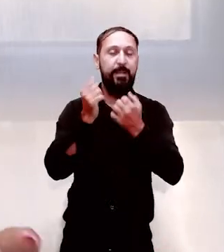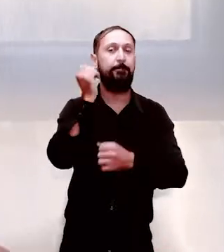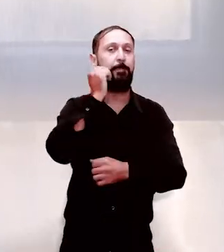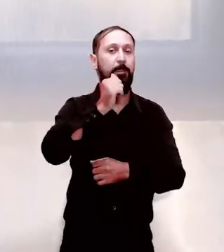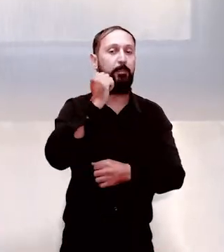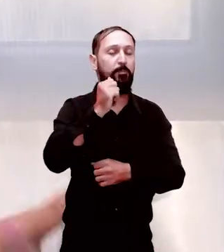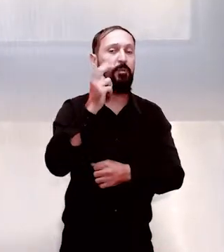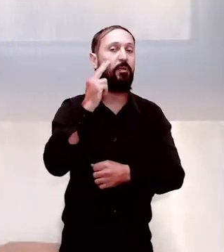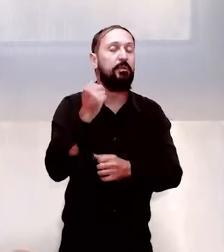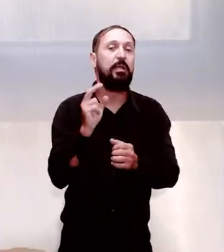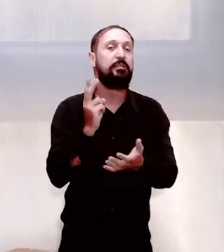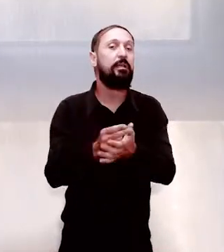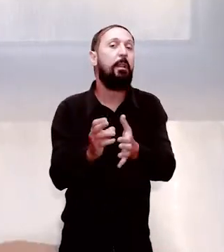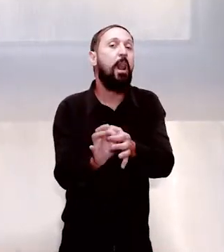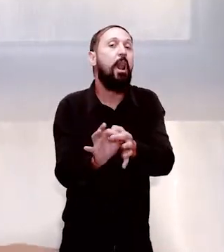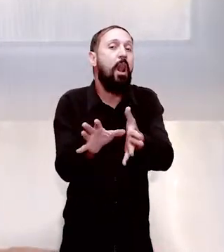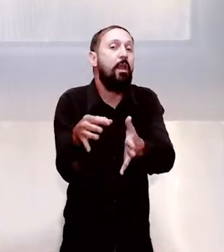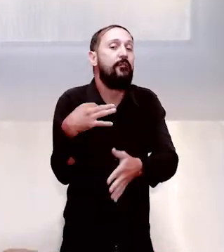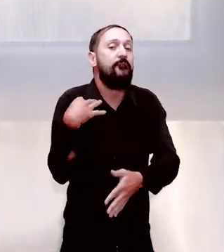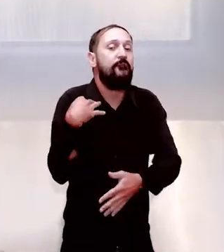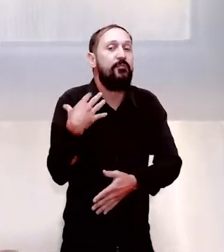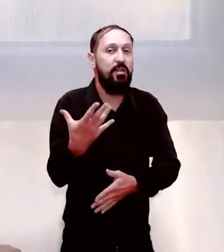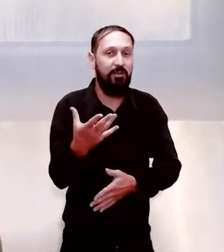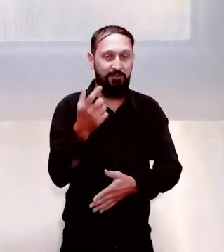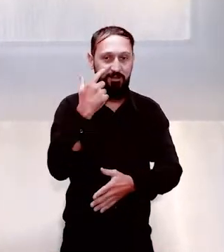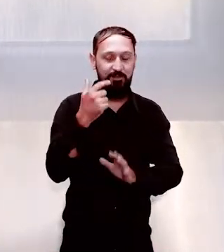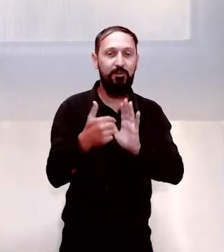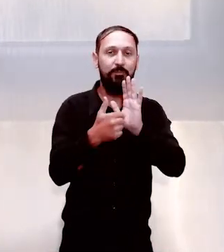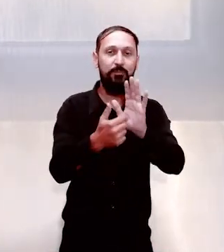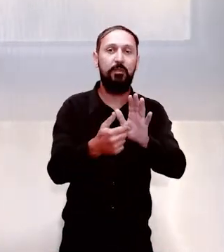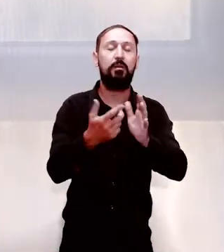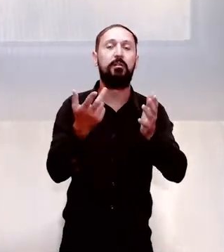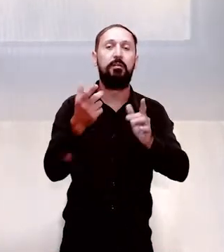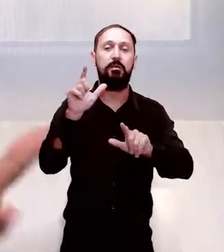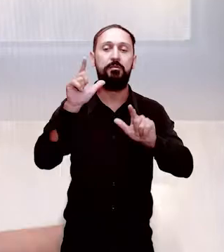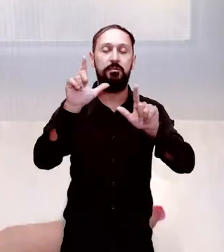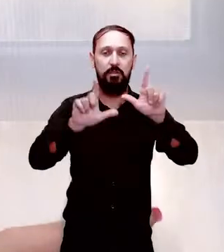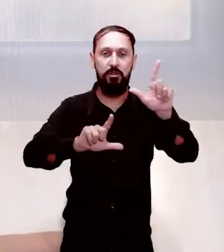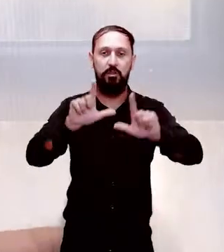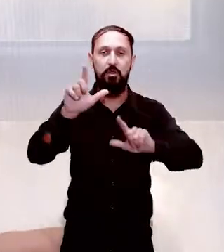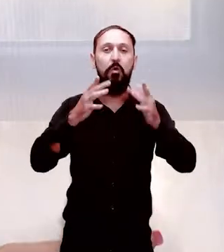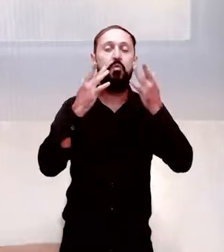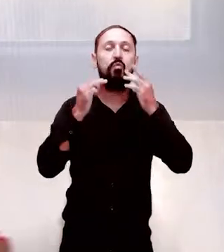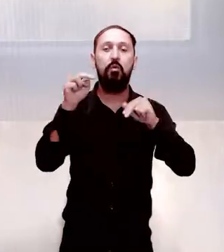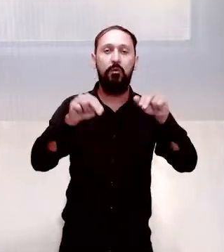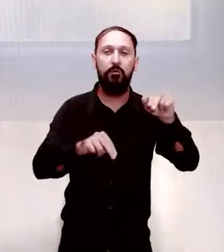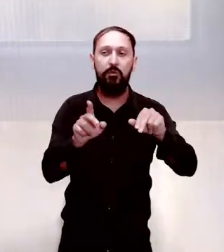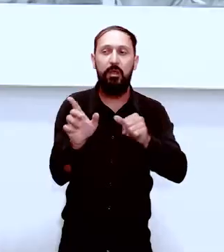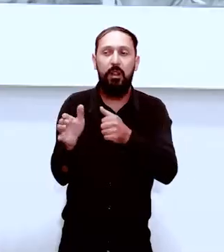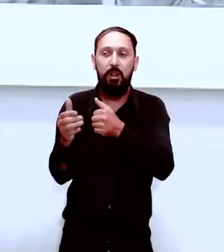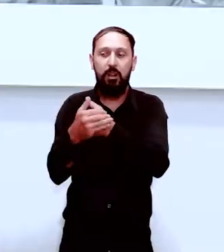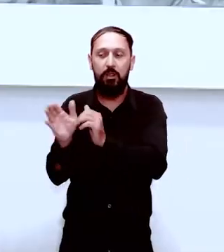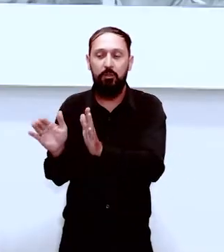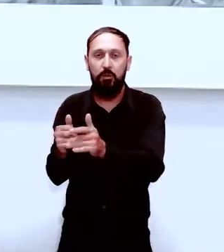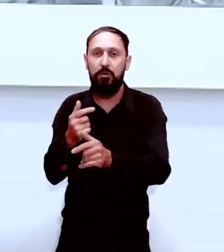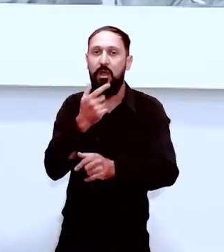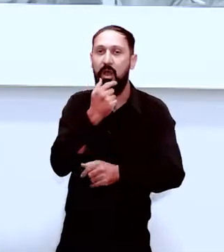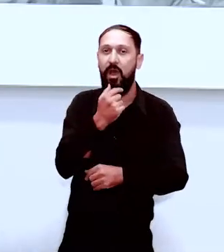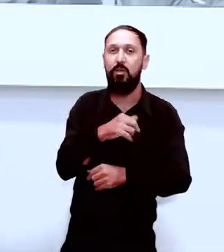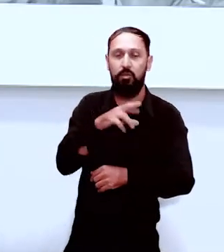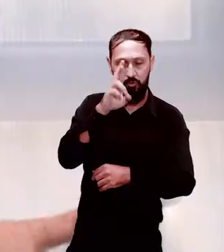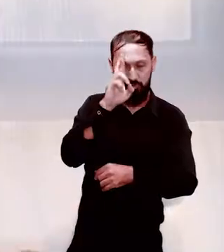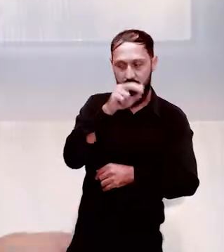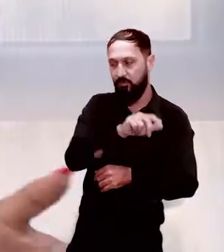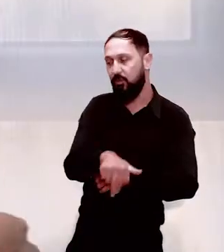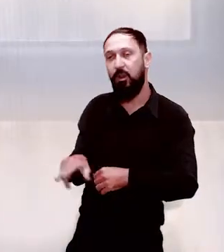fogosa, ou da mulher negra disponível. Então, isso ficou muito marcado nas novelas da Rede Globo, a mulher negra no quartinho,